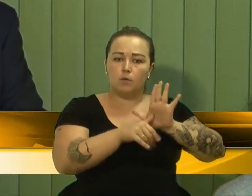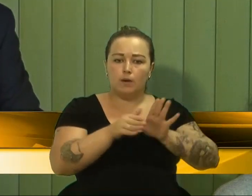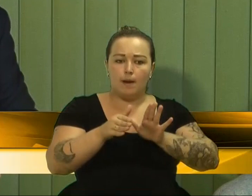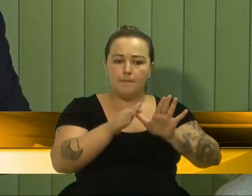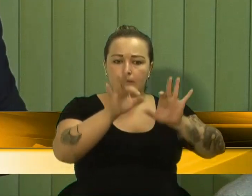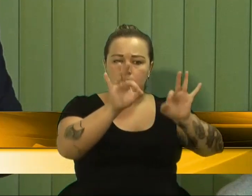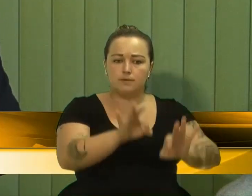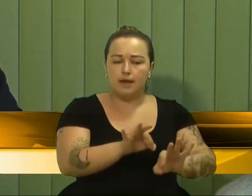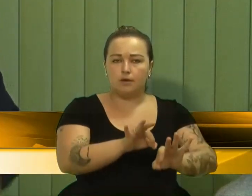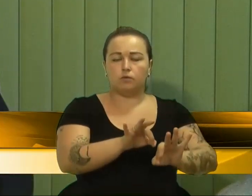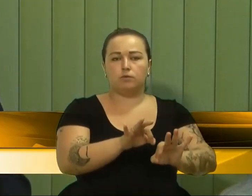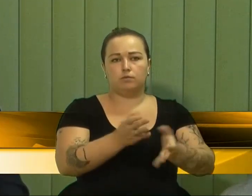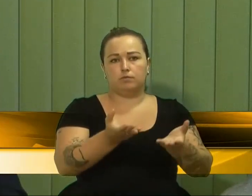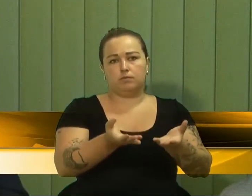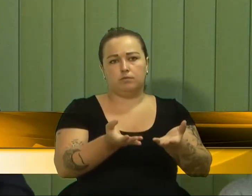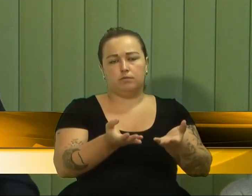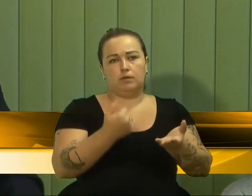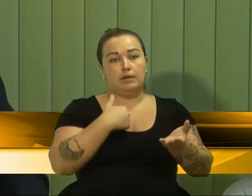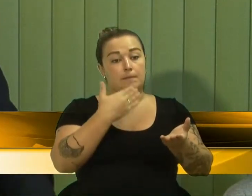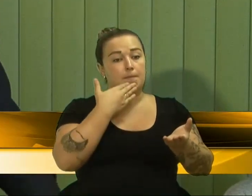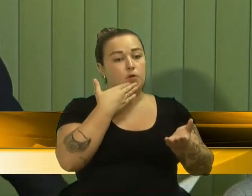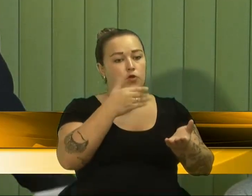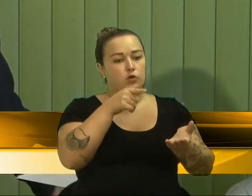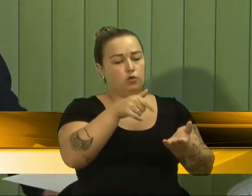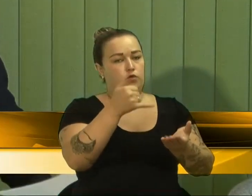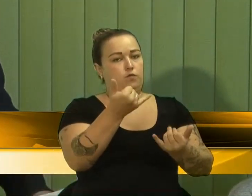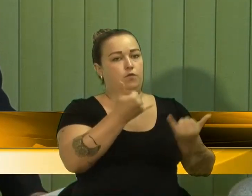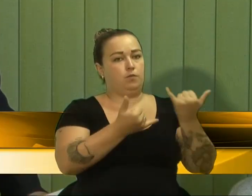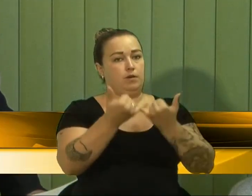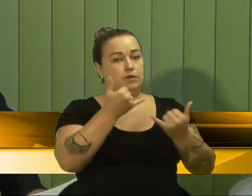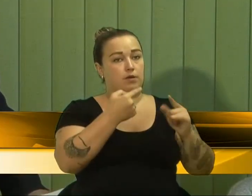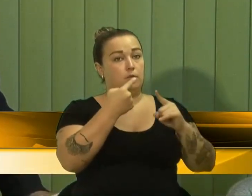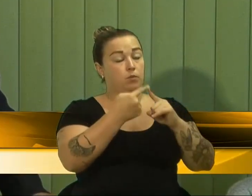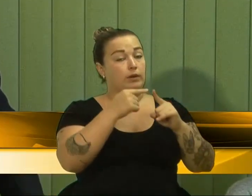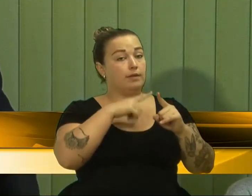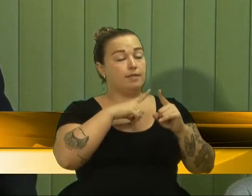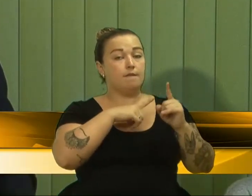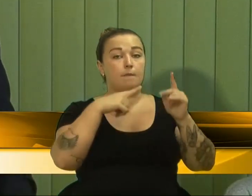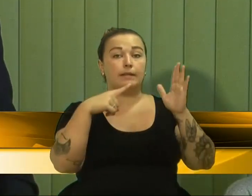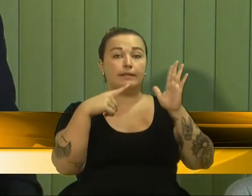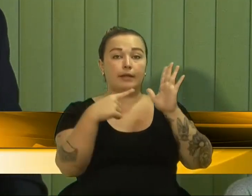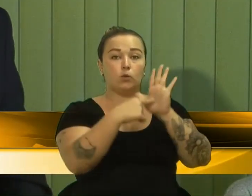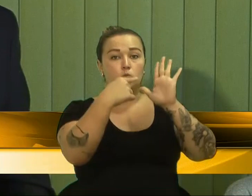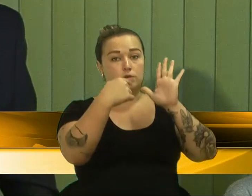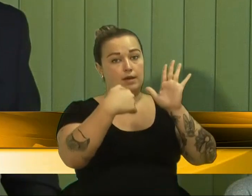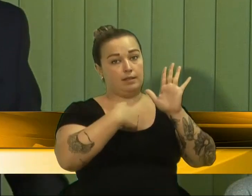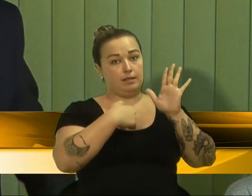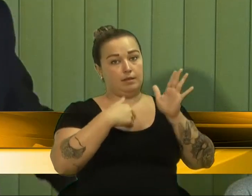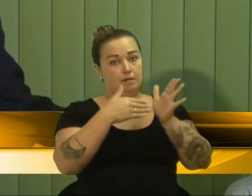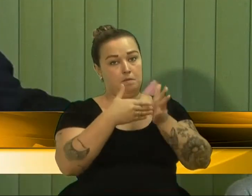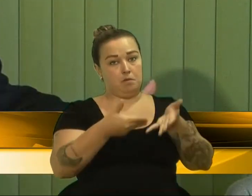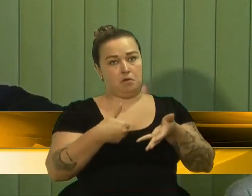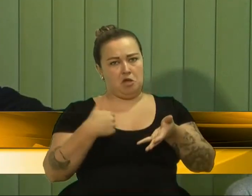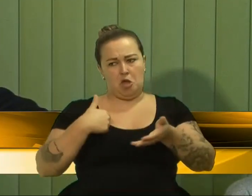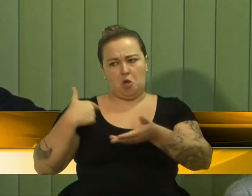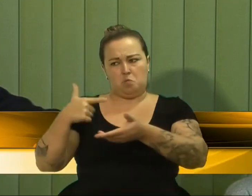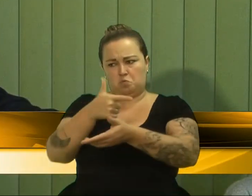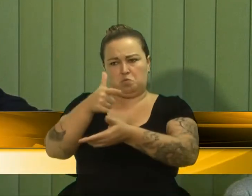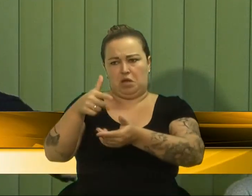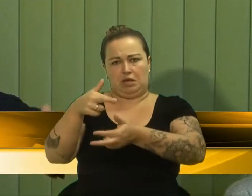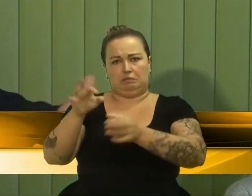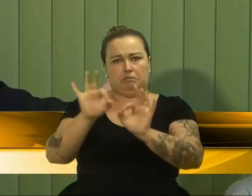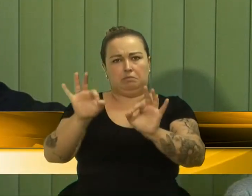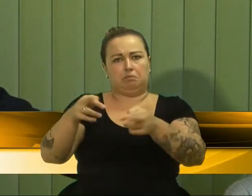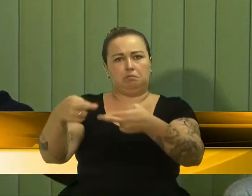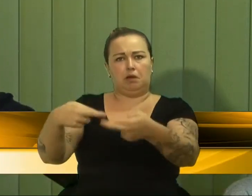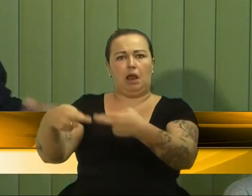Esse pedido de informação é a partir de uma denúncia que chegou até mim. Eu, sinceramente, não tenho relação com a Marlese Andreassa,